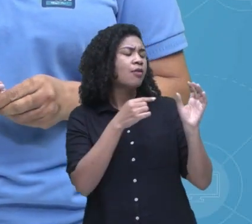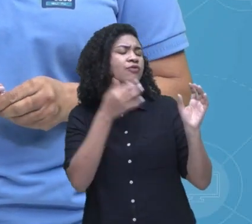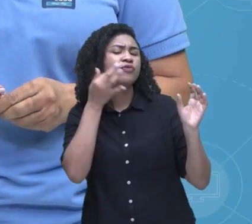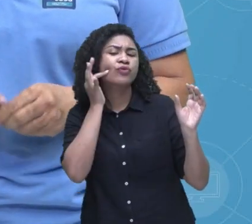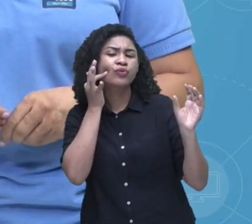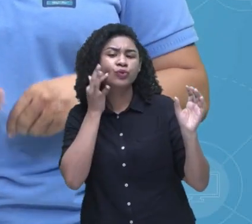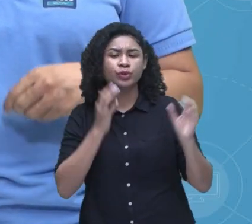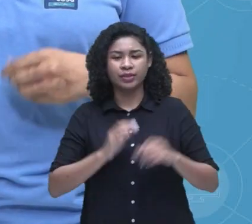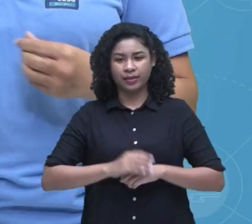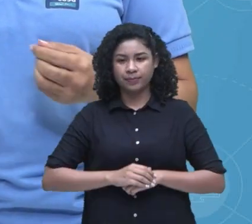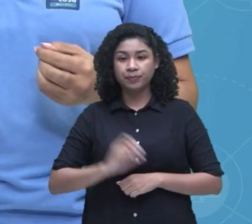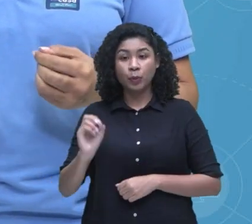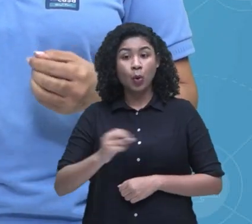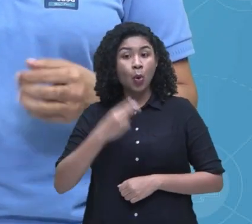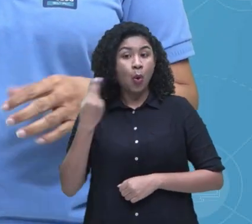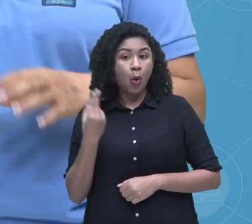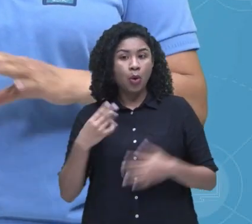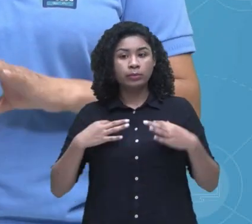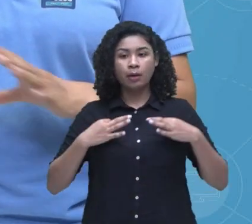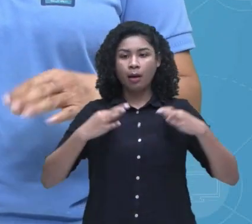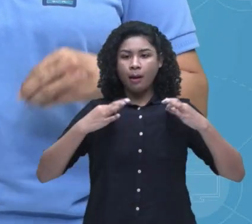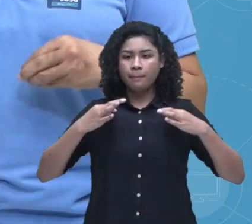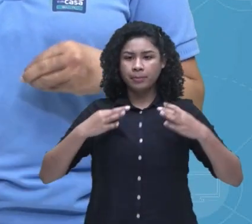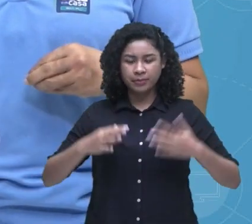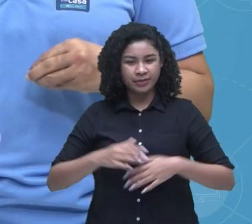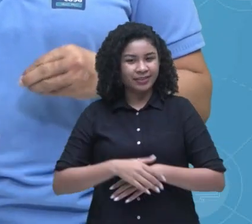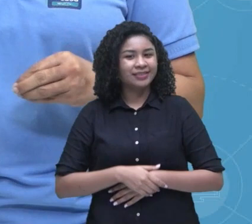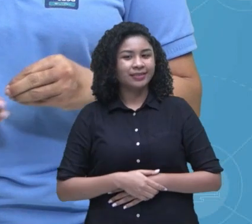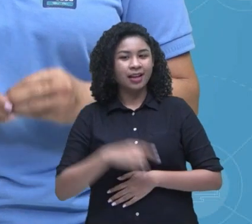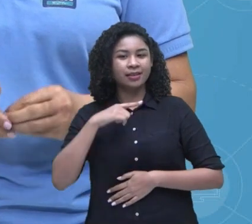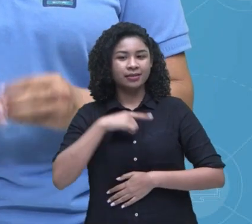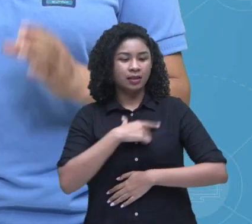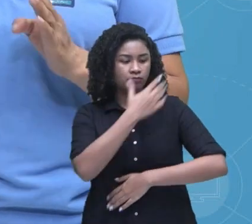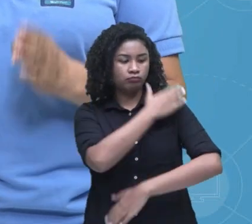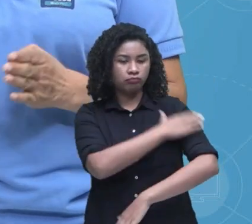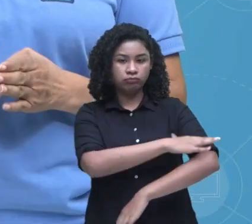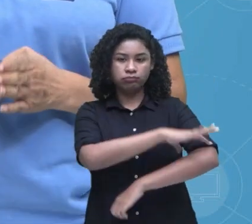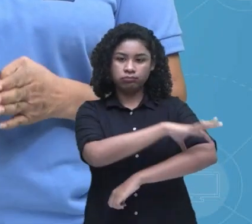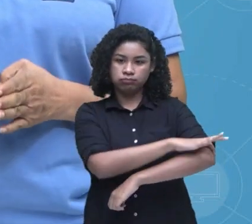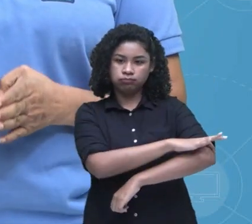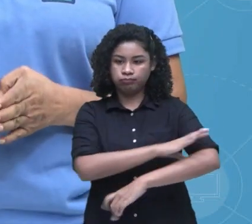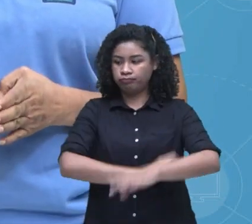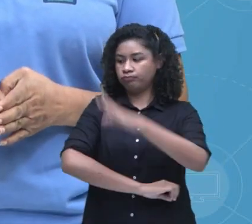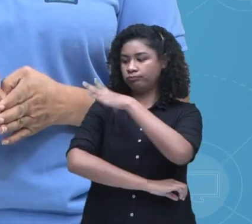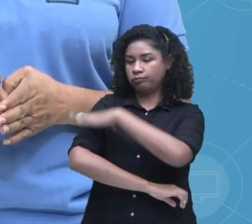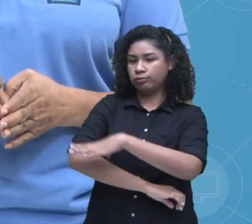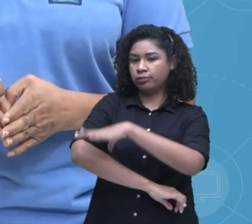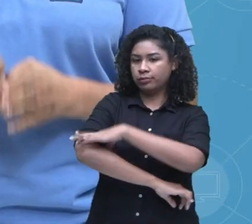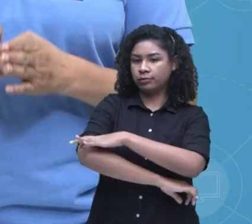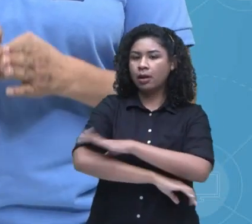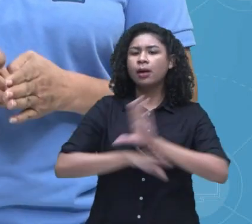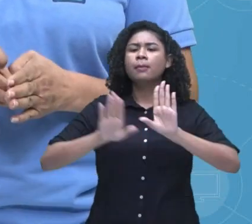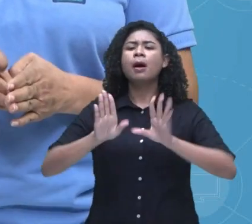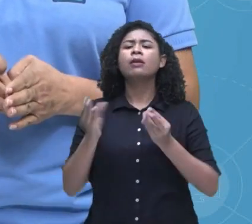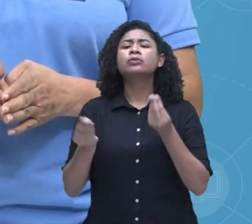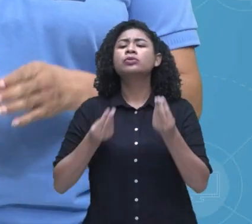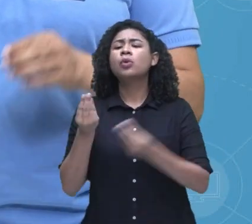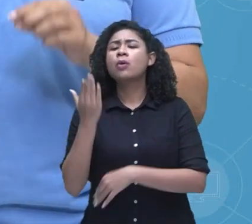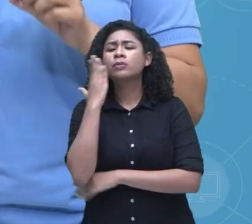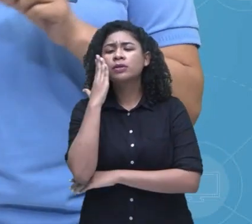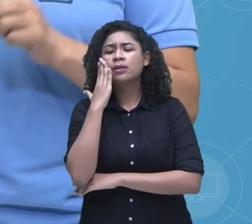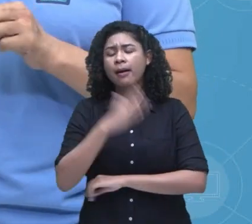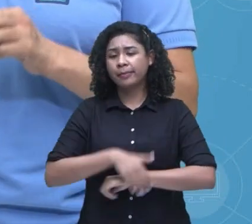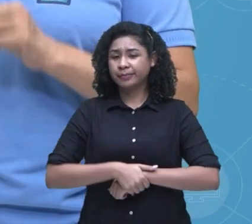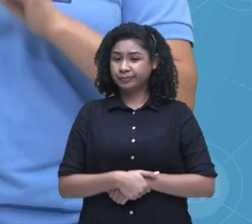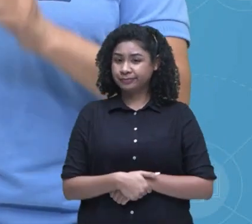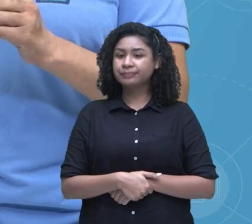camisa ou camisola, né, que veste o nosso braço, coisa e tal. Mas como você irá saber? Manga,